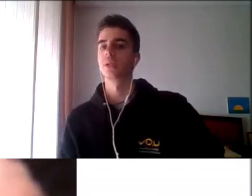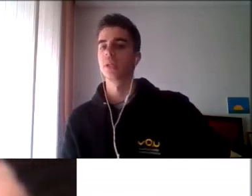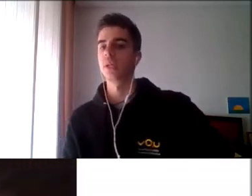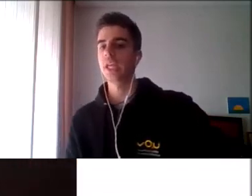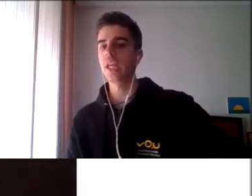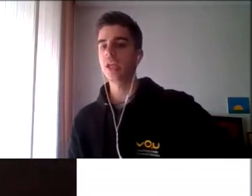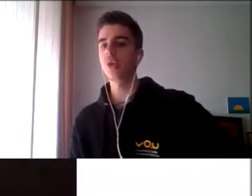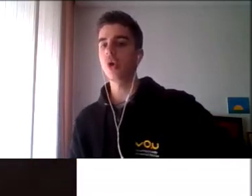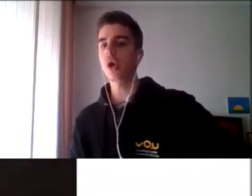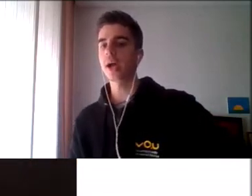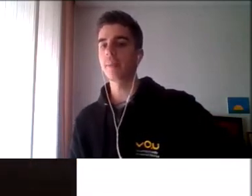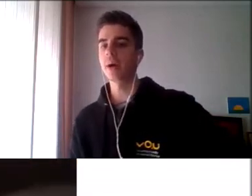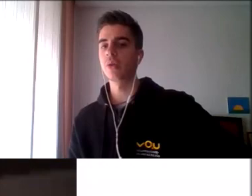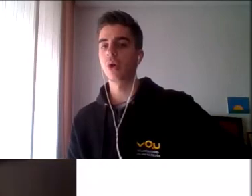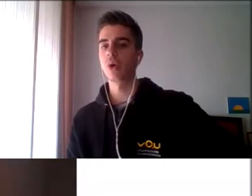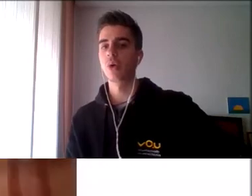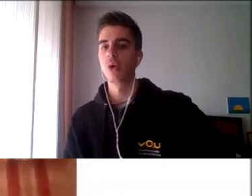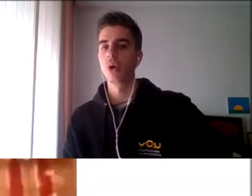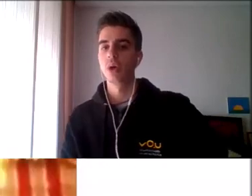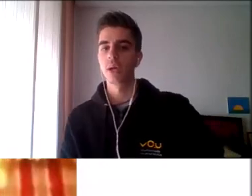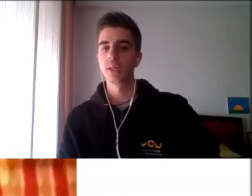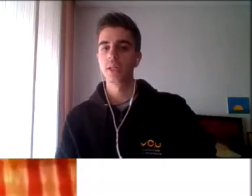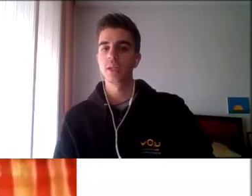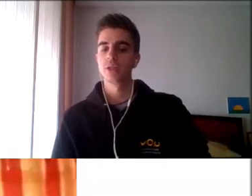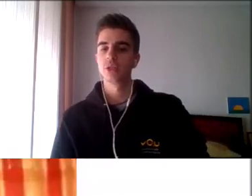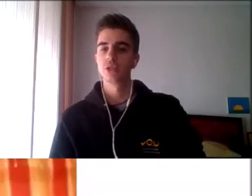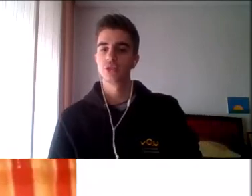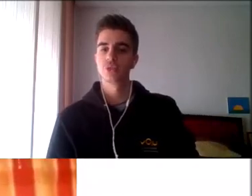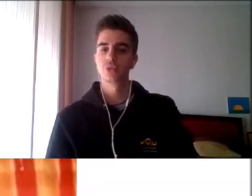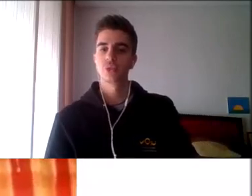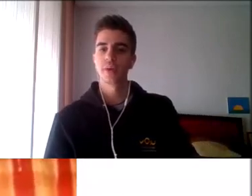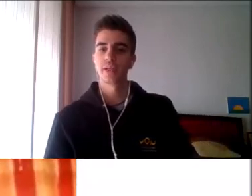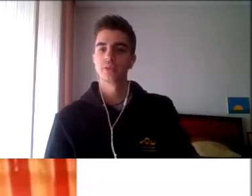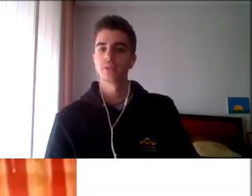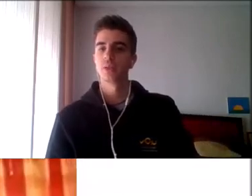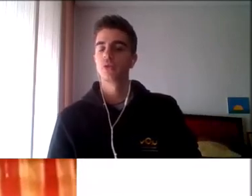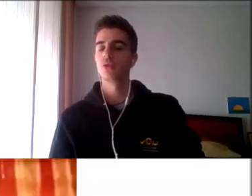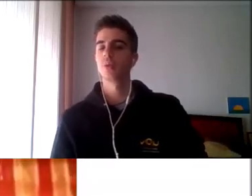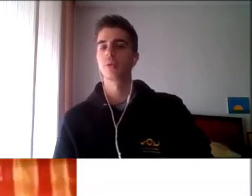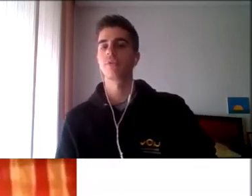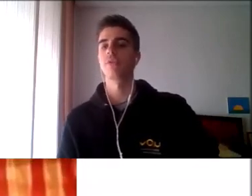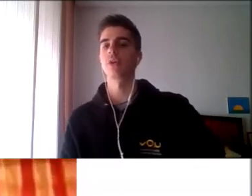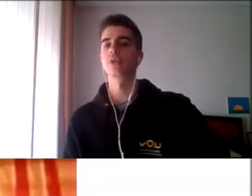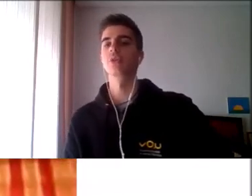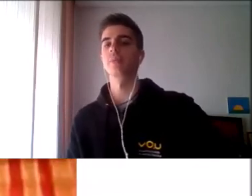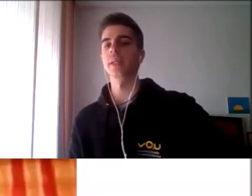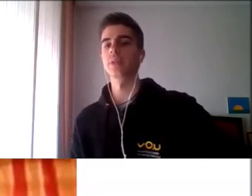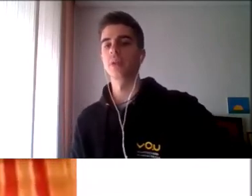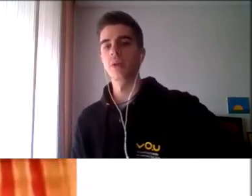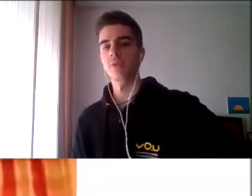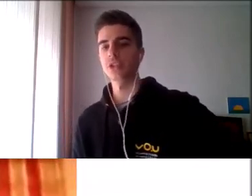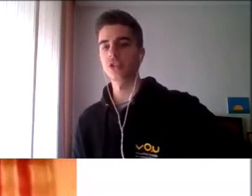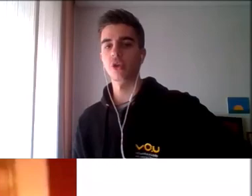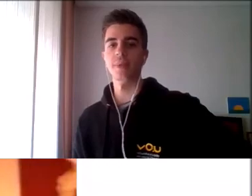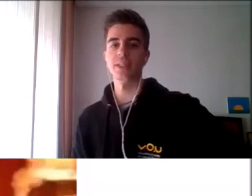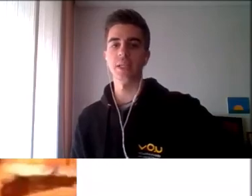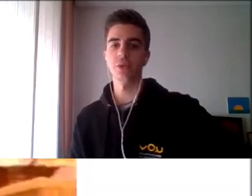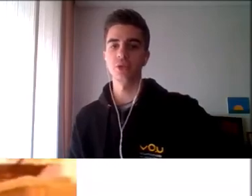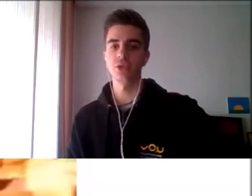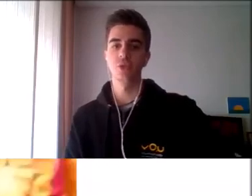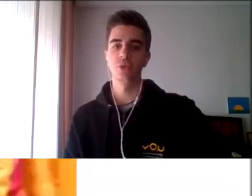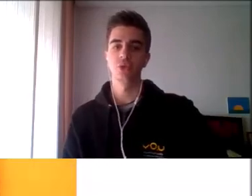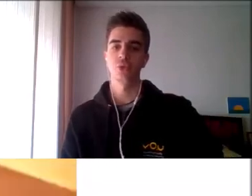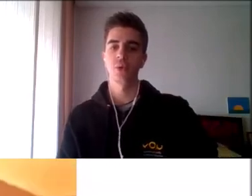dor e coloca a mão logo ali junto do peito, com uma dor forte no peito. Vocês estão a